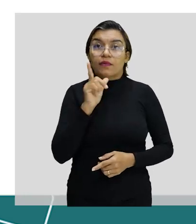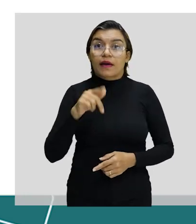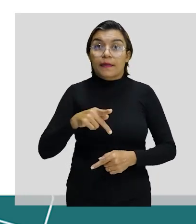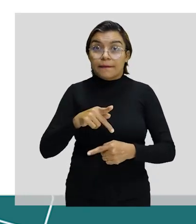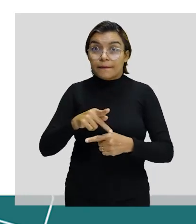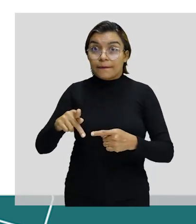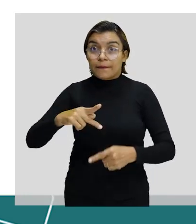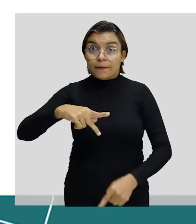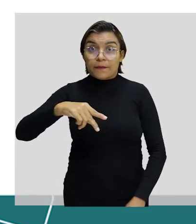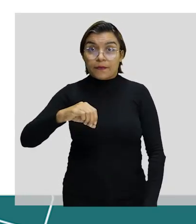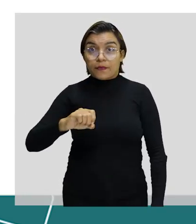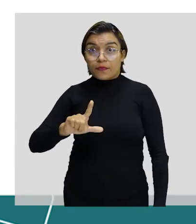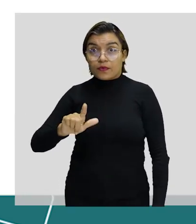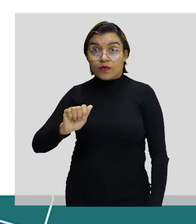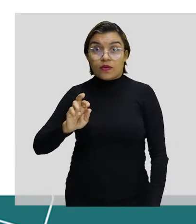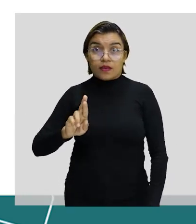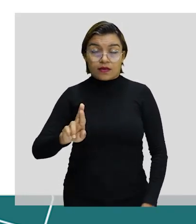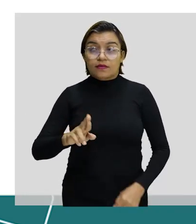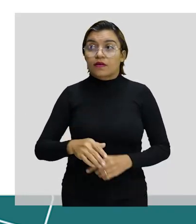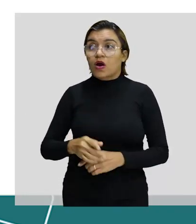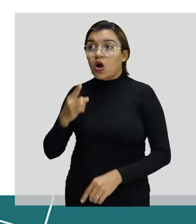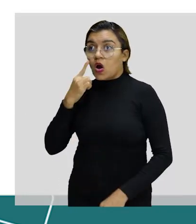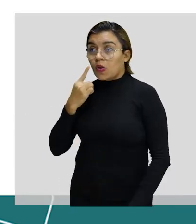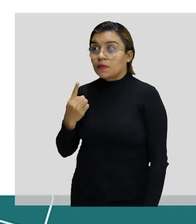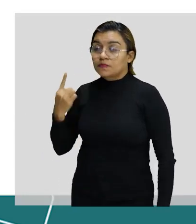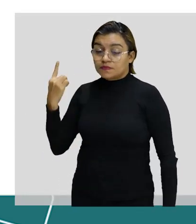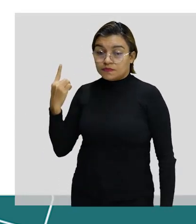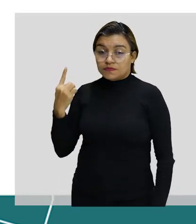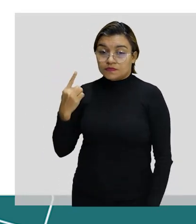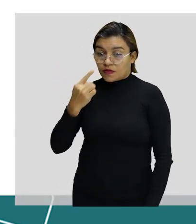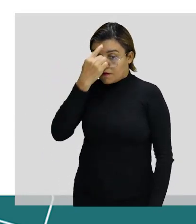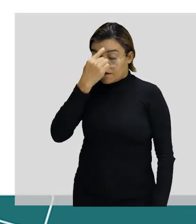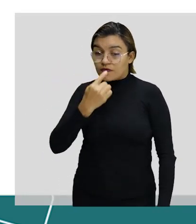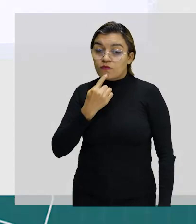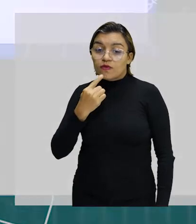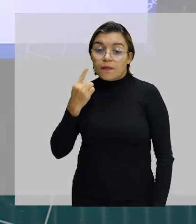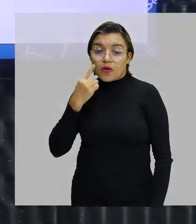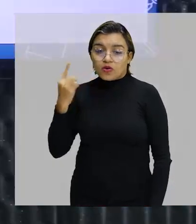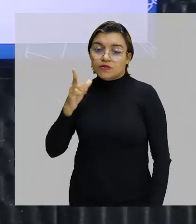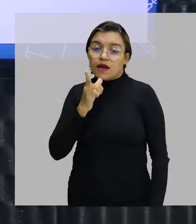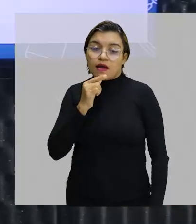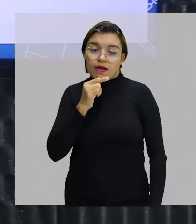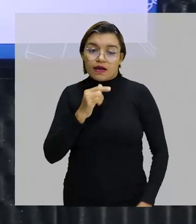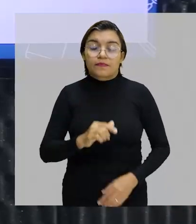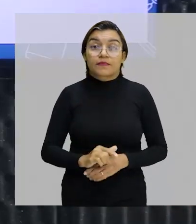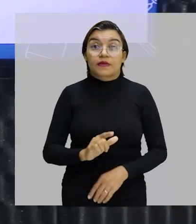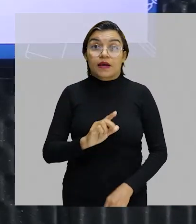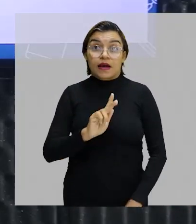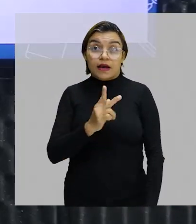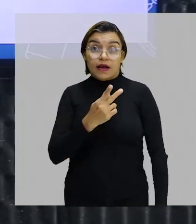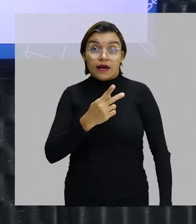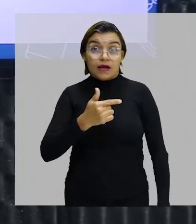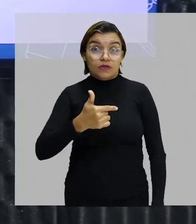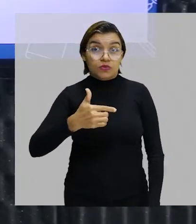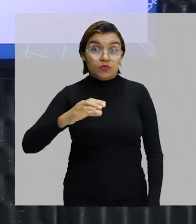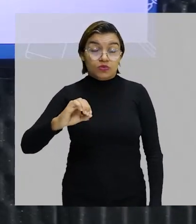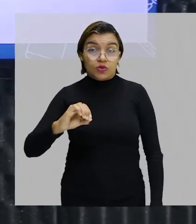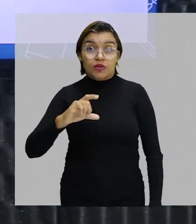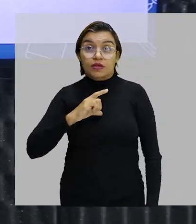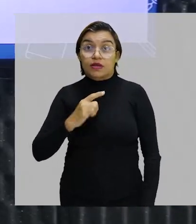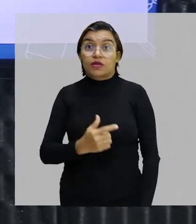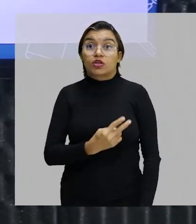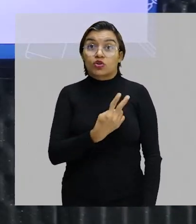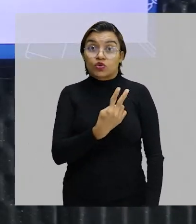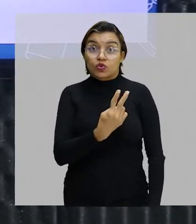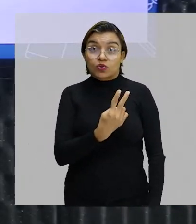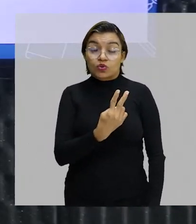polar, conforme a gente mostra aqui na figura. A água, o H2O, nós vamos ter dois